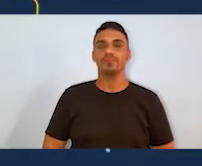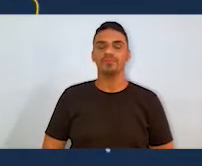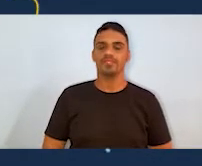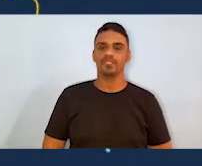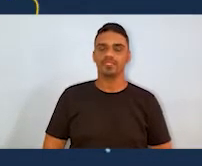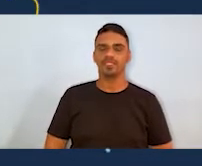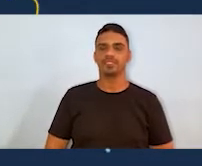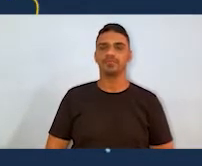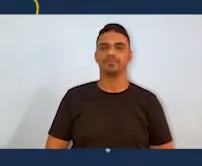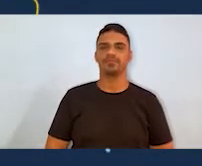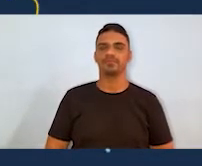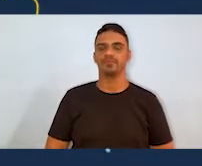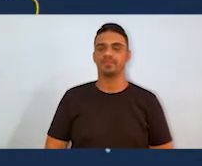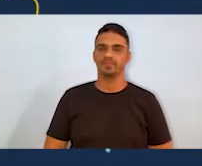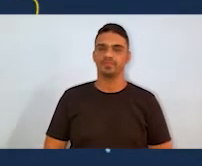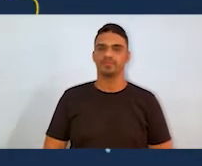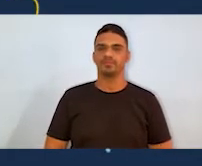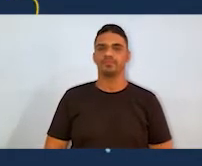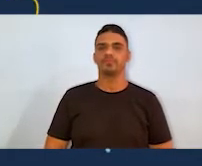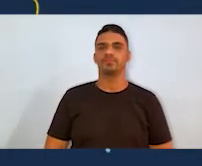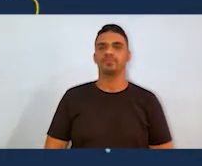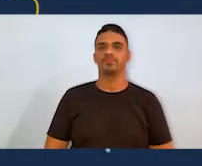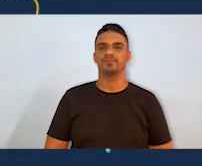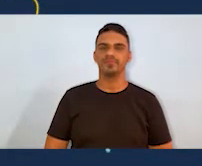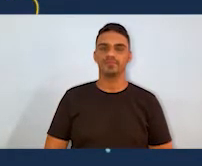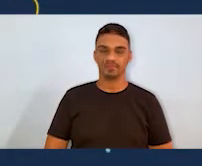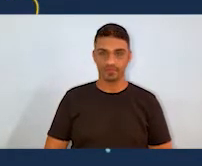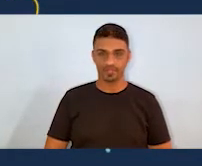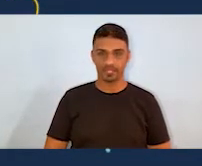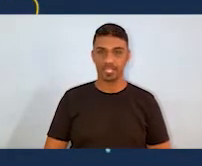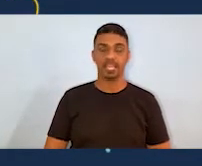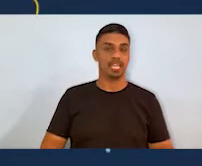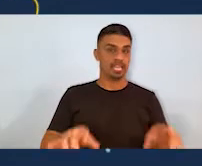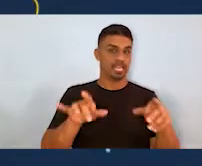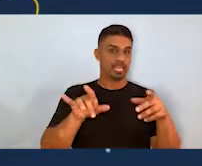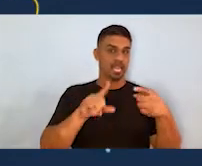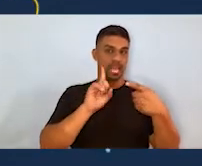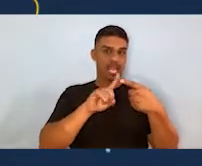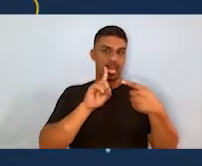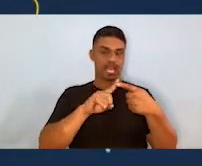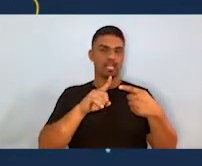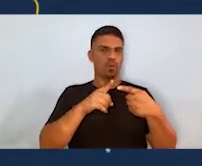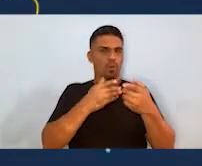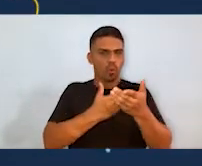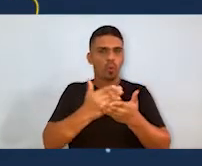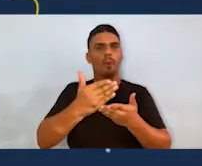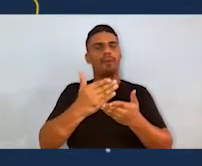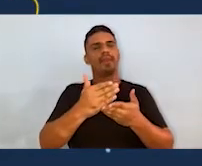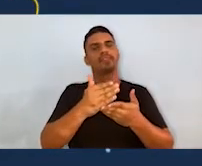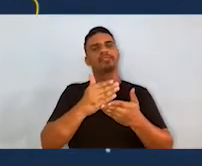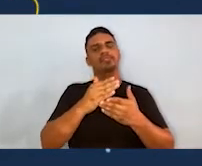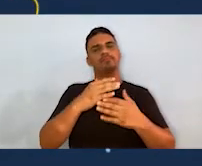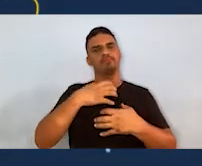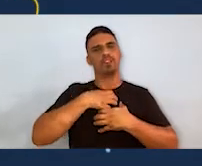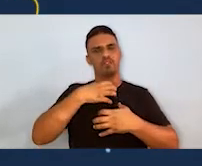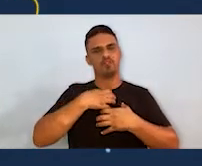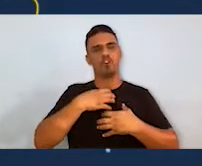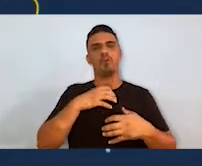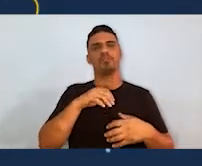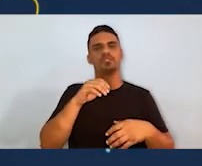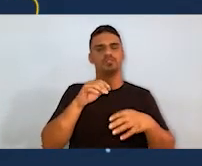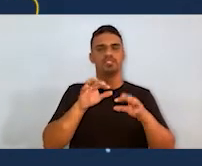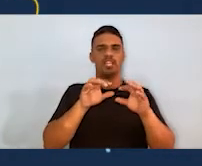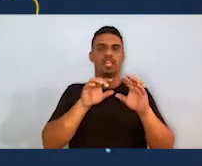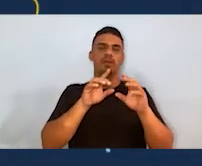né? E é isso, assim. Então, né, a forma é o estágio primário. Então, se você olhar isso aqui